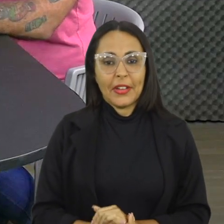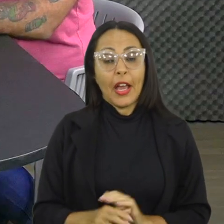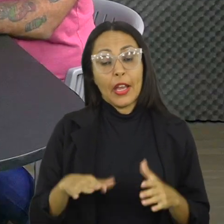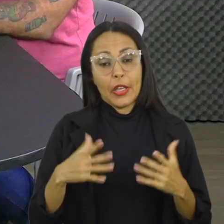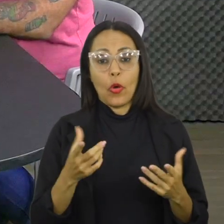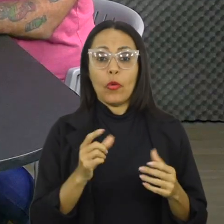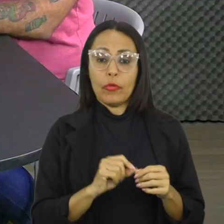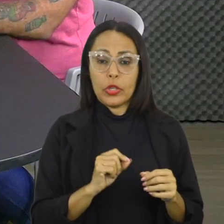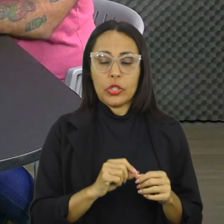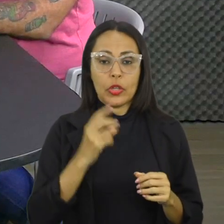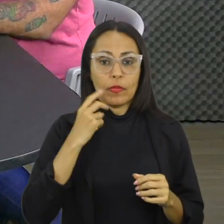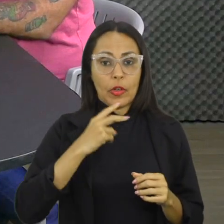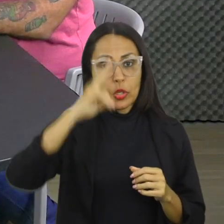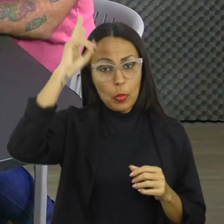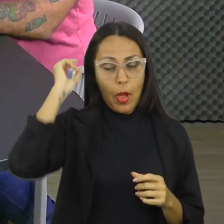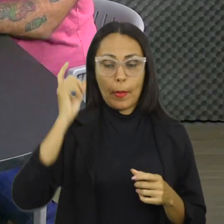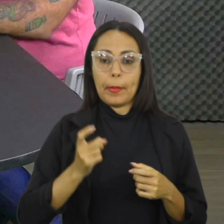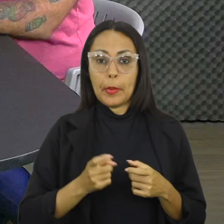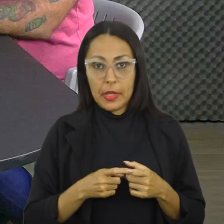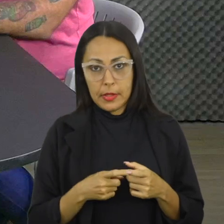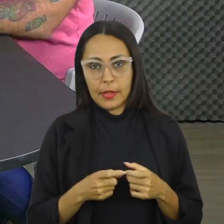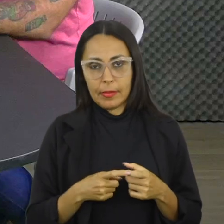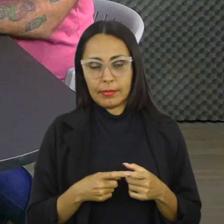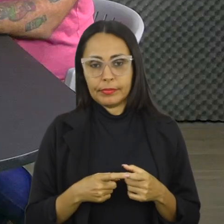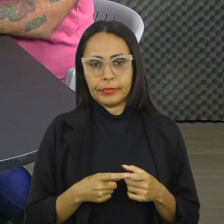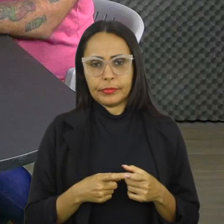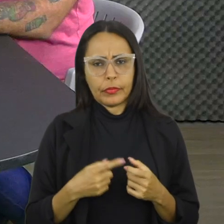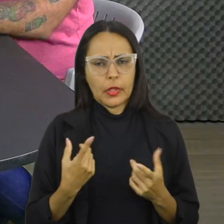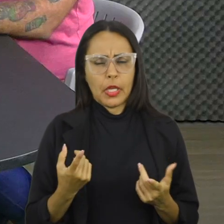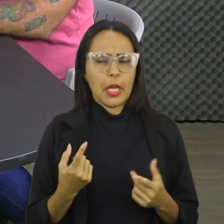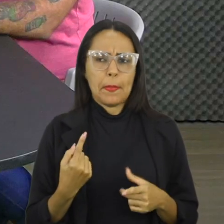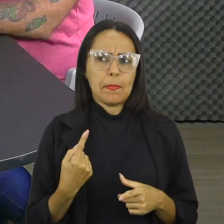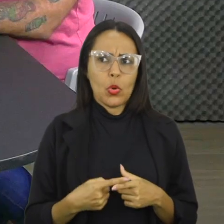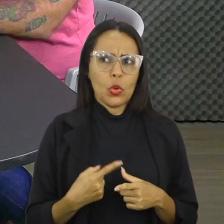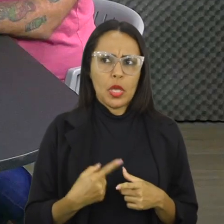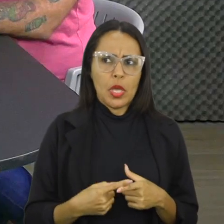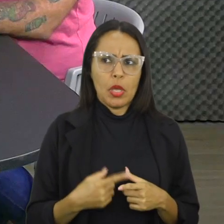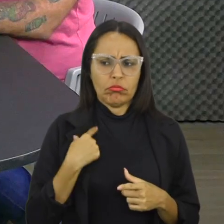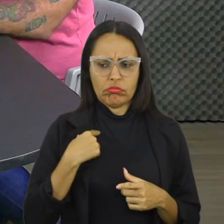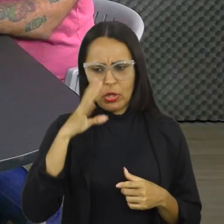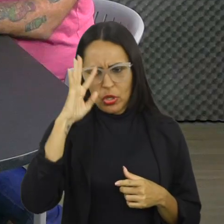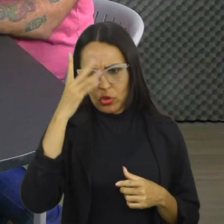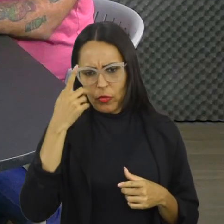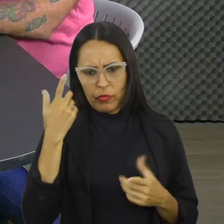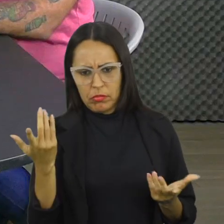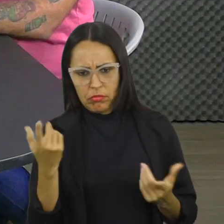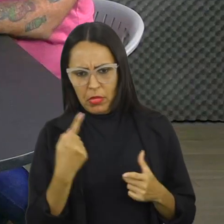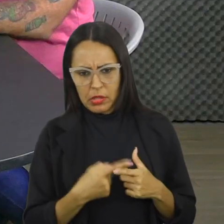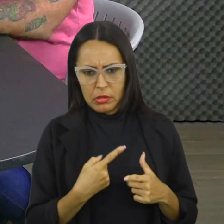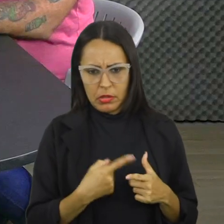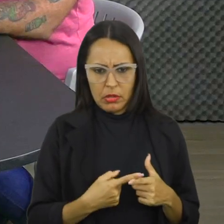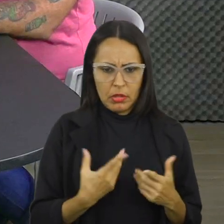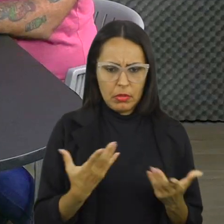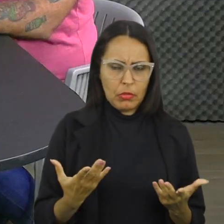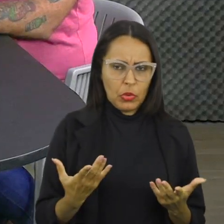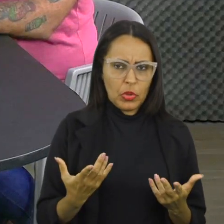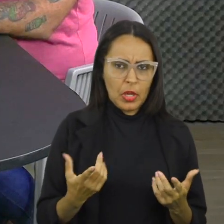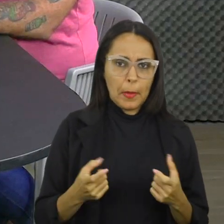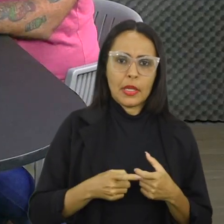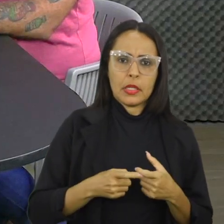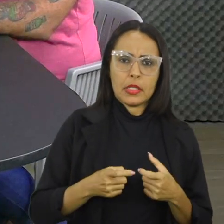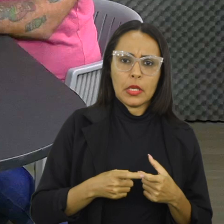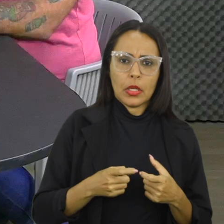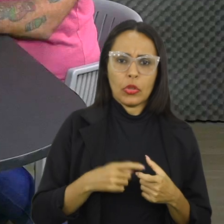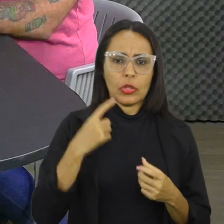E eu fiz vestibular para medicina. E por que eu decidi fazer medicina? Porque só